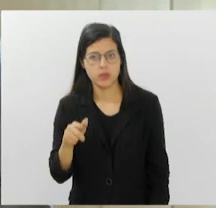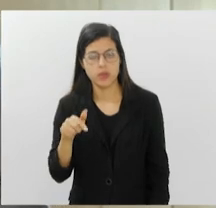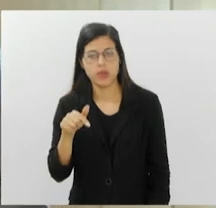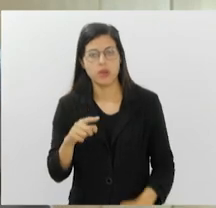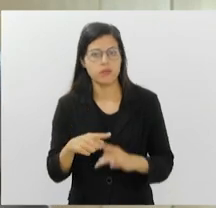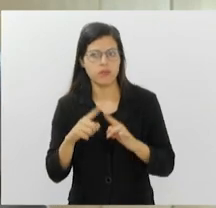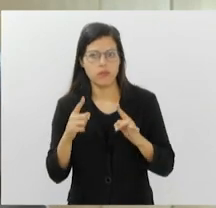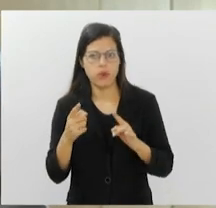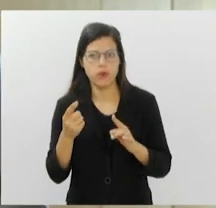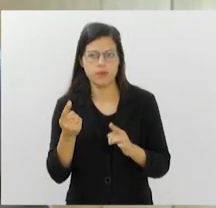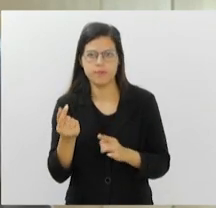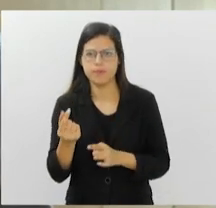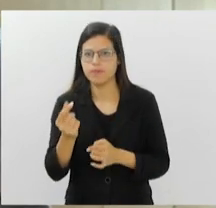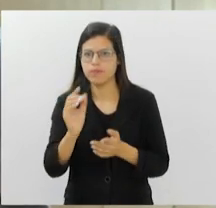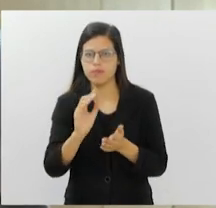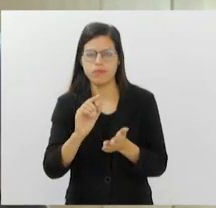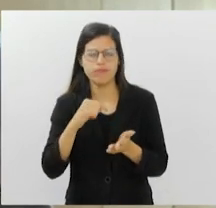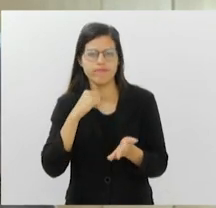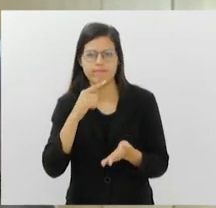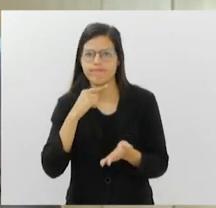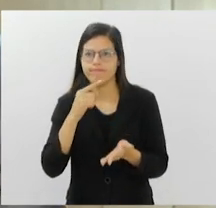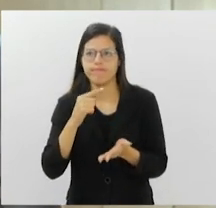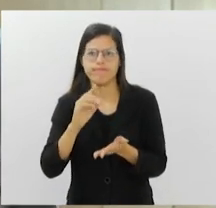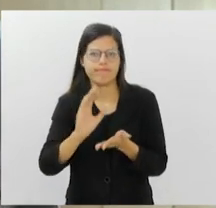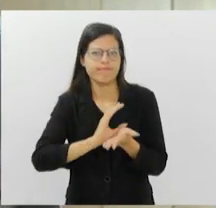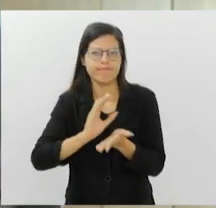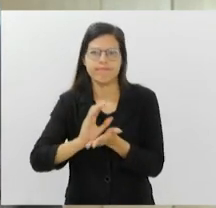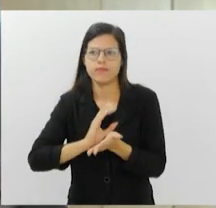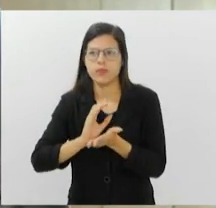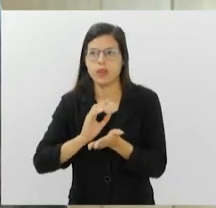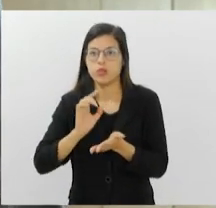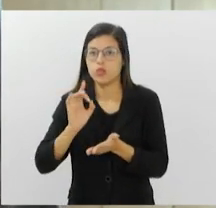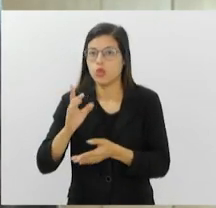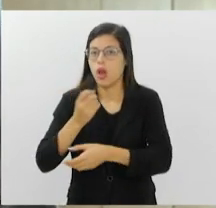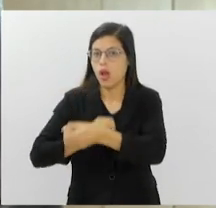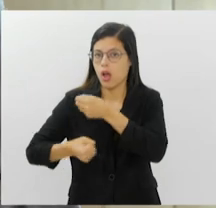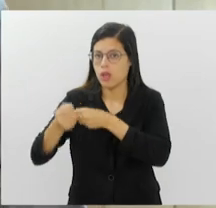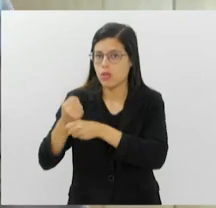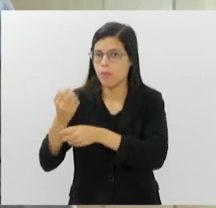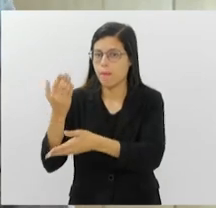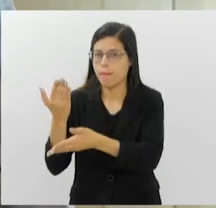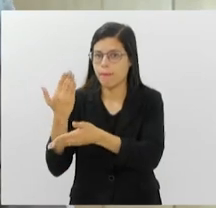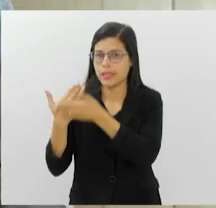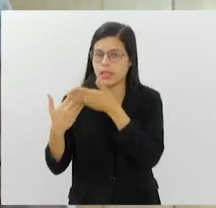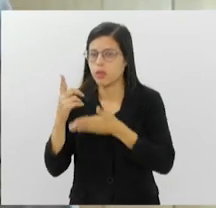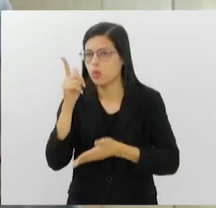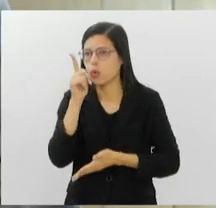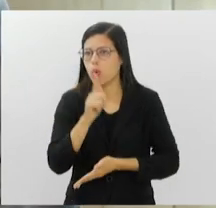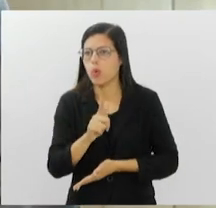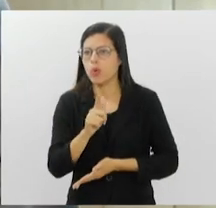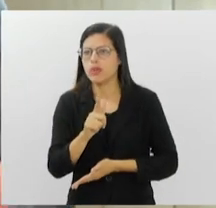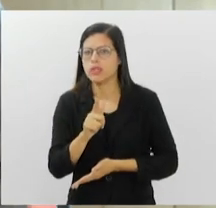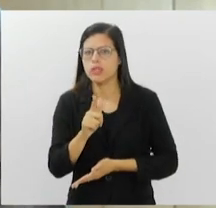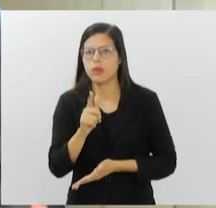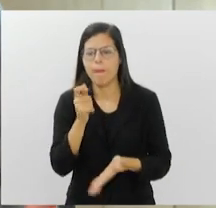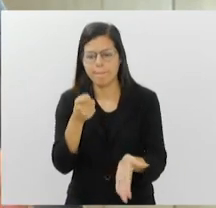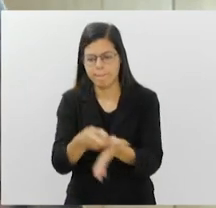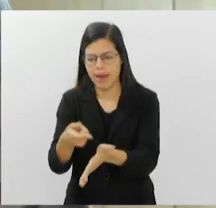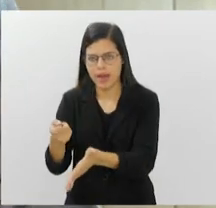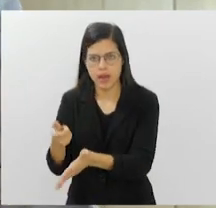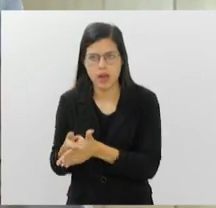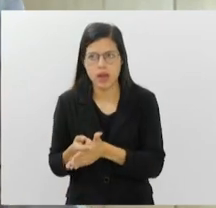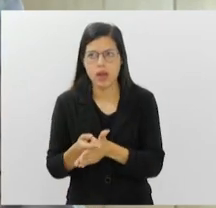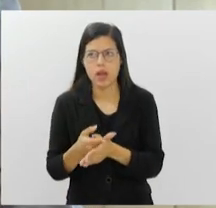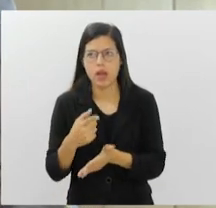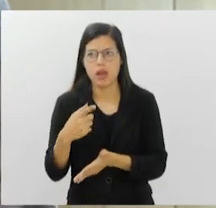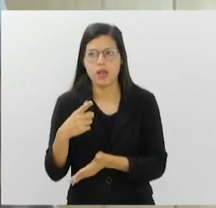dois anos que esse valor se tornou suficiente para ajudar a fechar a folha e ter uma sobra, que é muito importante para que o Rio de Janeiro tenha